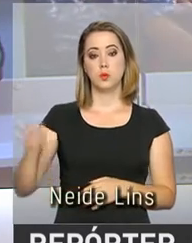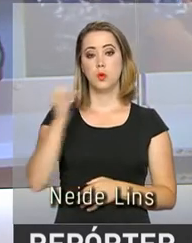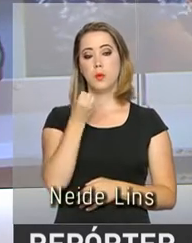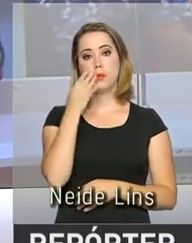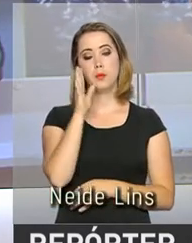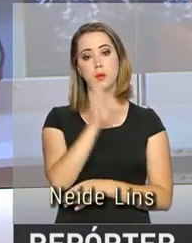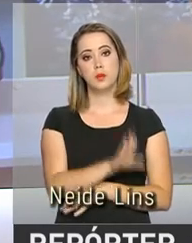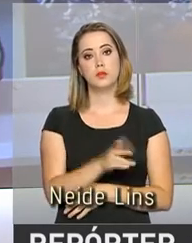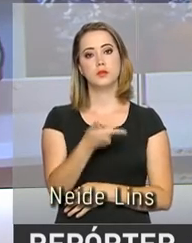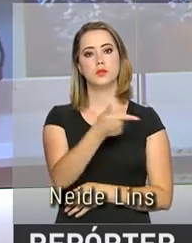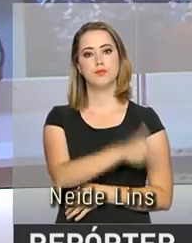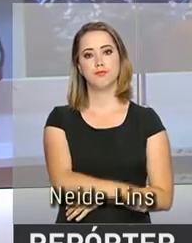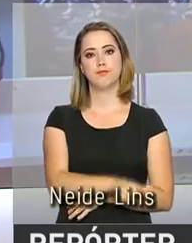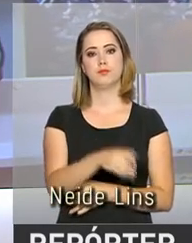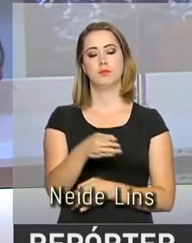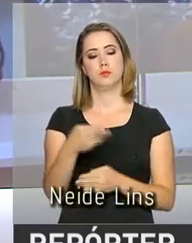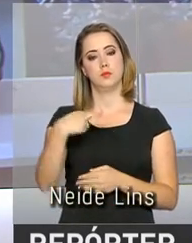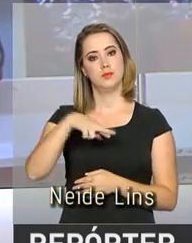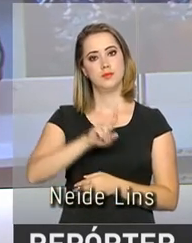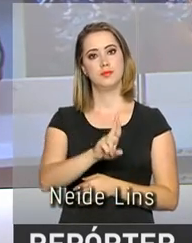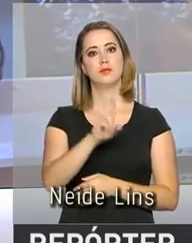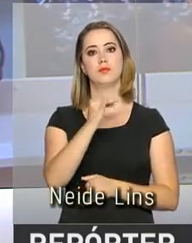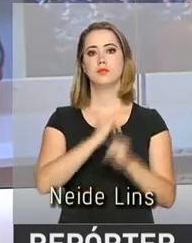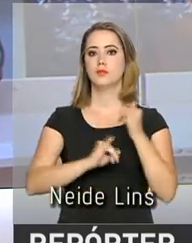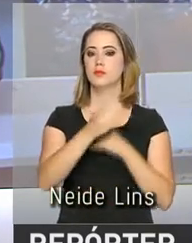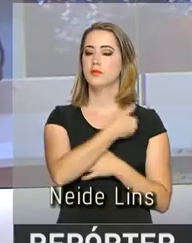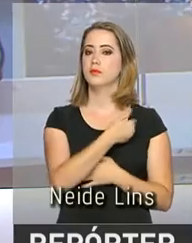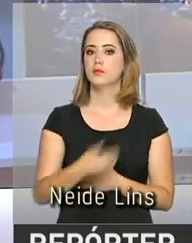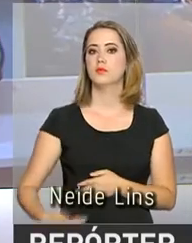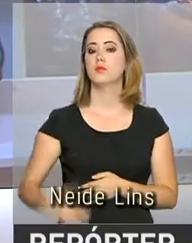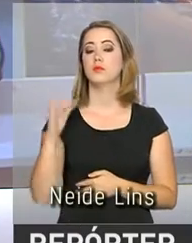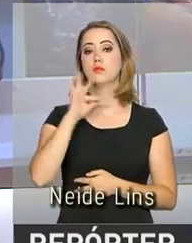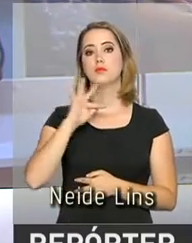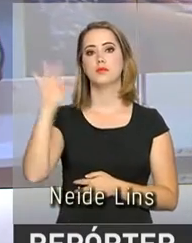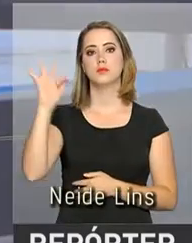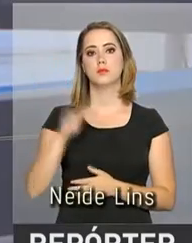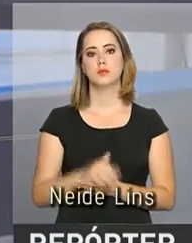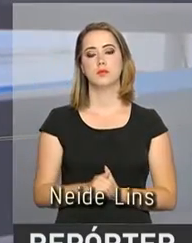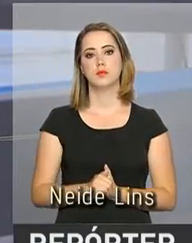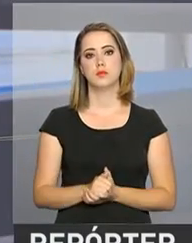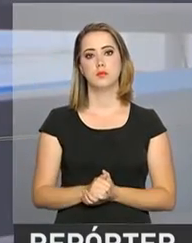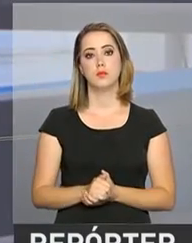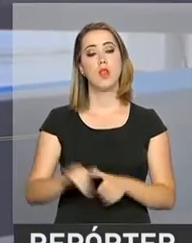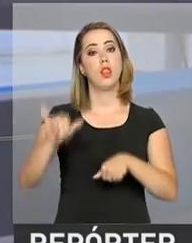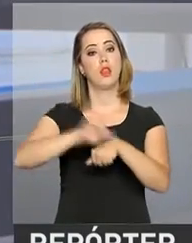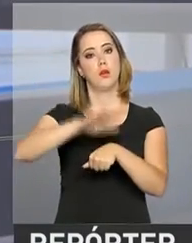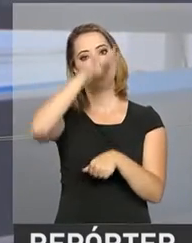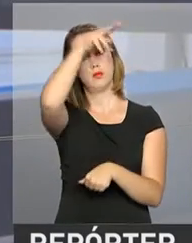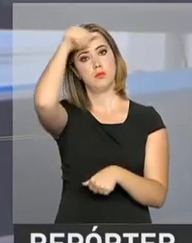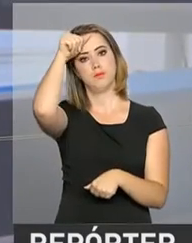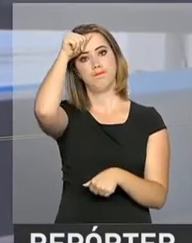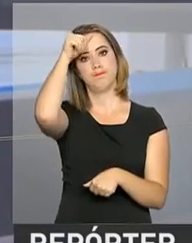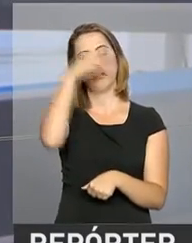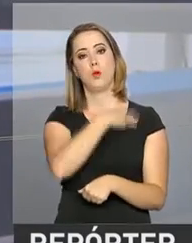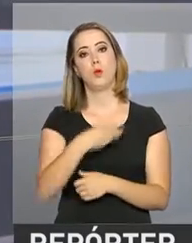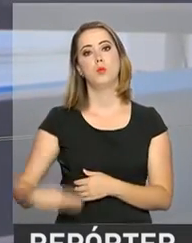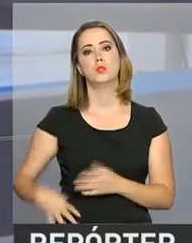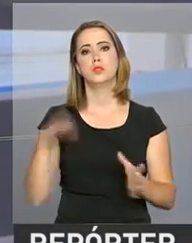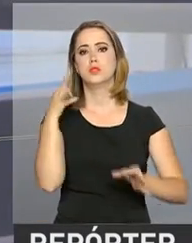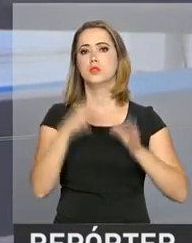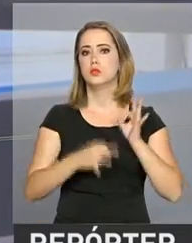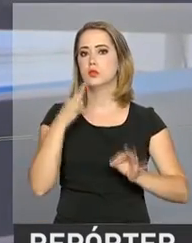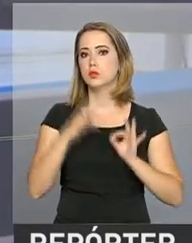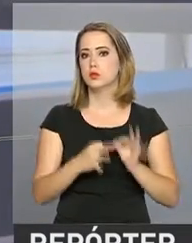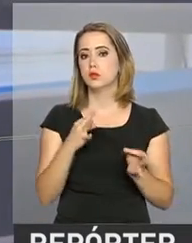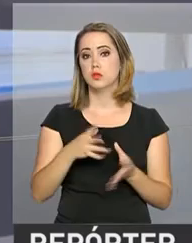Olá, boa tarde. Estamos de volta com o repórter NBR e as notícias do governo federal. Em Manaus, no Amazonas, o ministro da